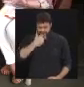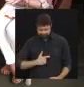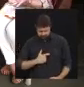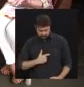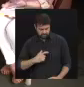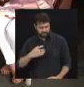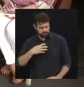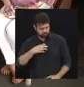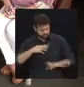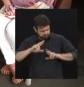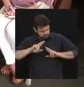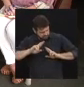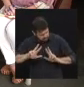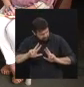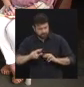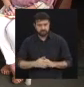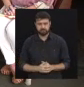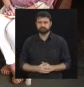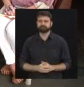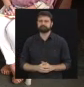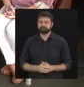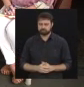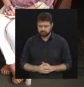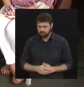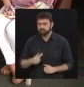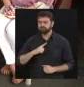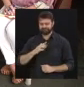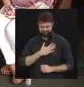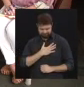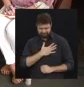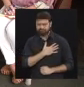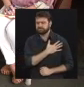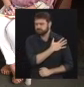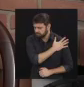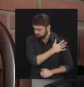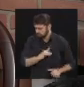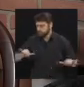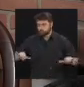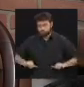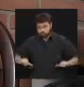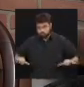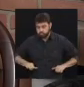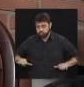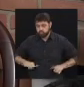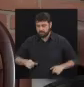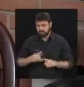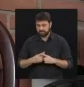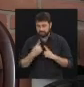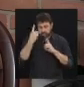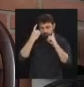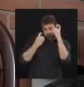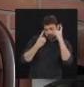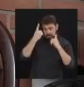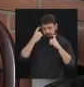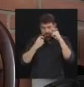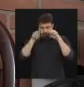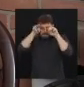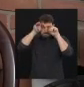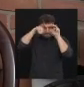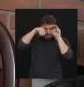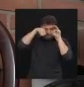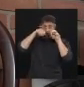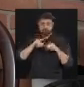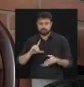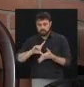era diferente? Ainda assim, sofrendo preconceito, né, por conta do rosto e tal, mas aí depois eu fui